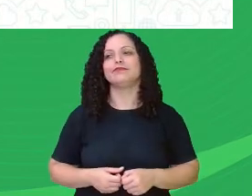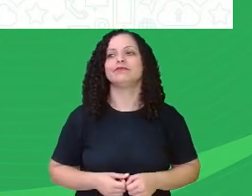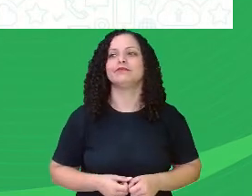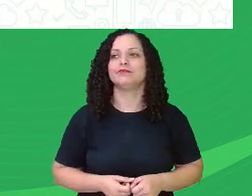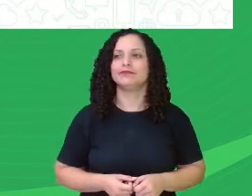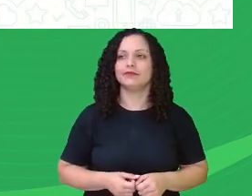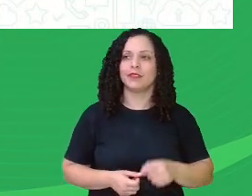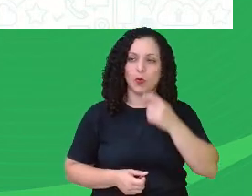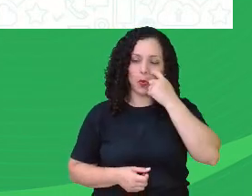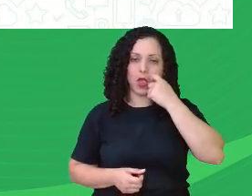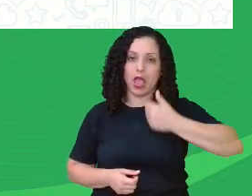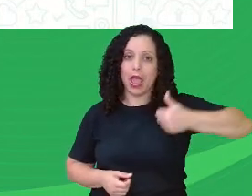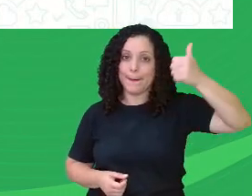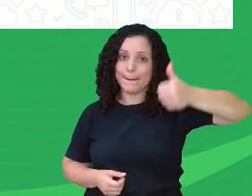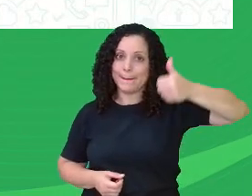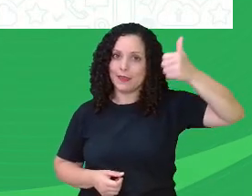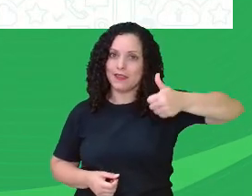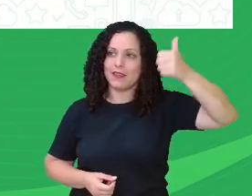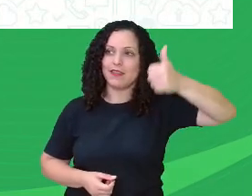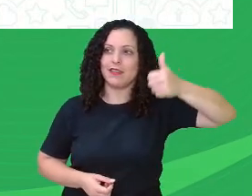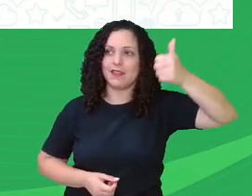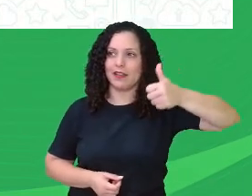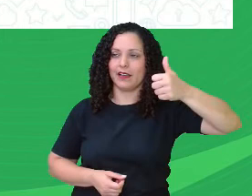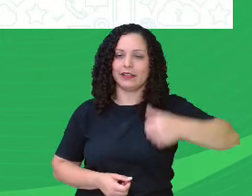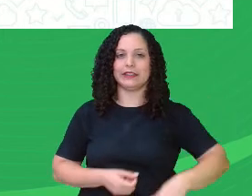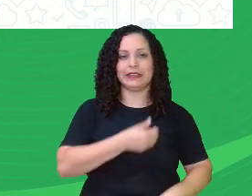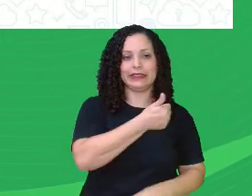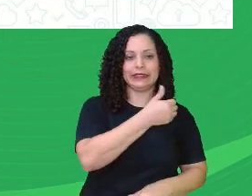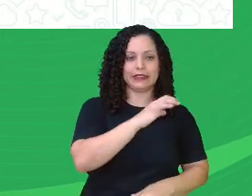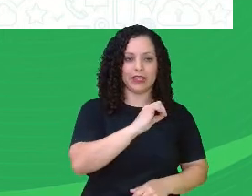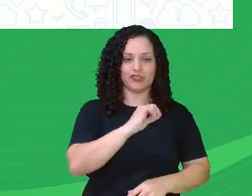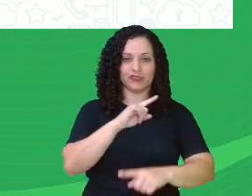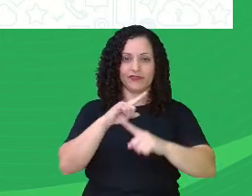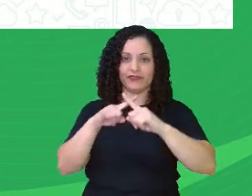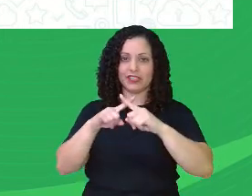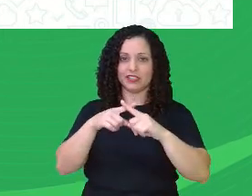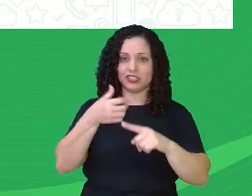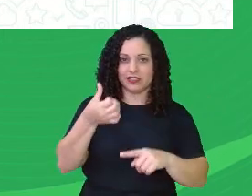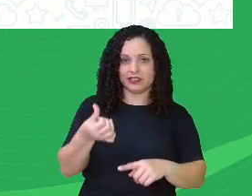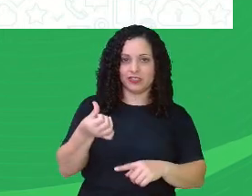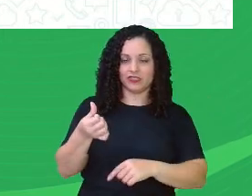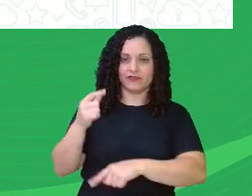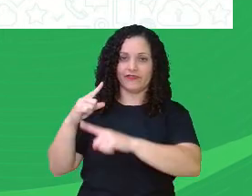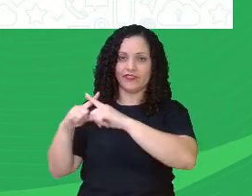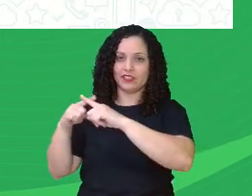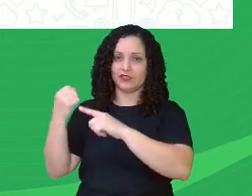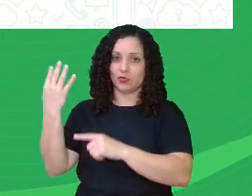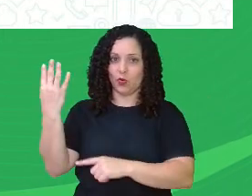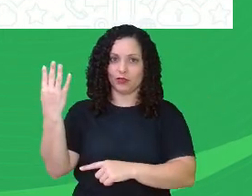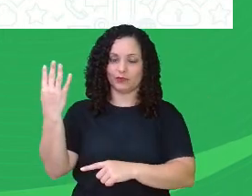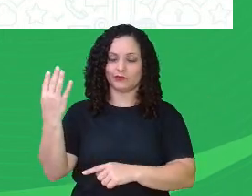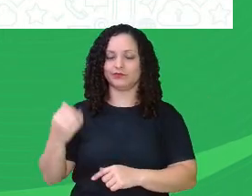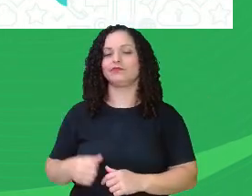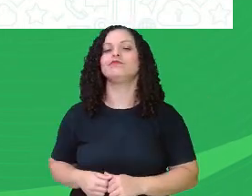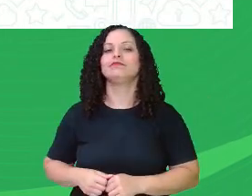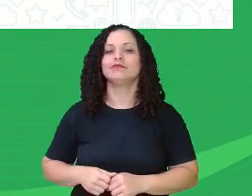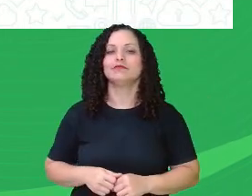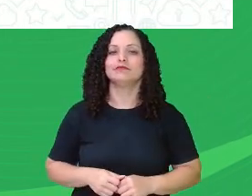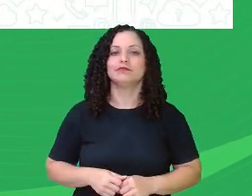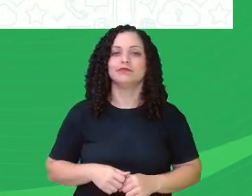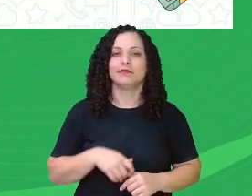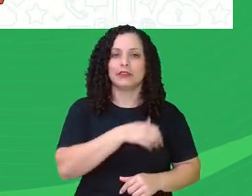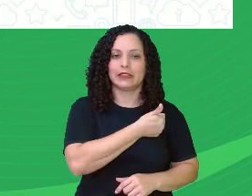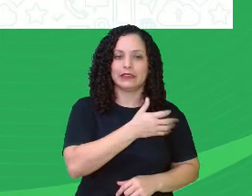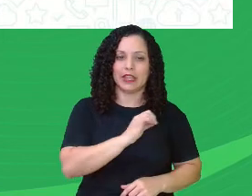1. 10 vezes 6 vezes 4. 10 vezes 6,